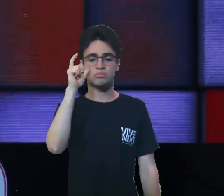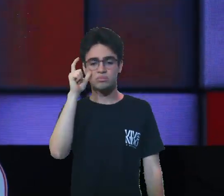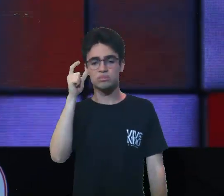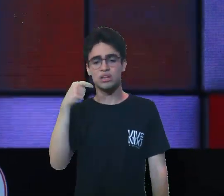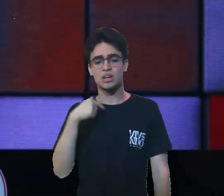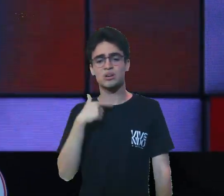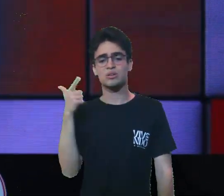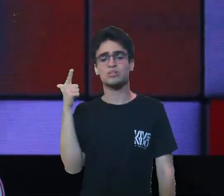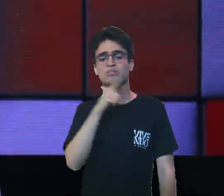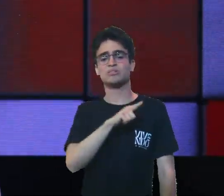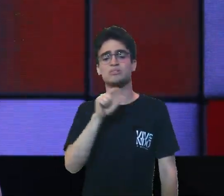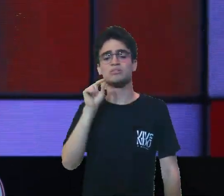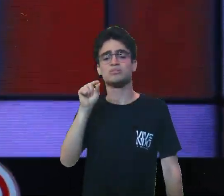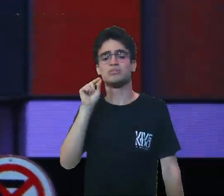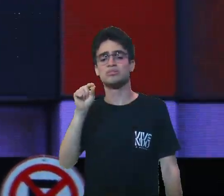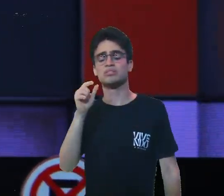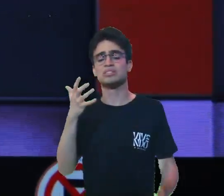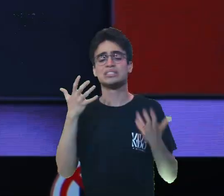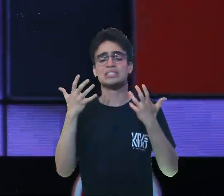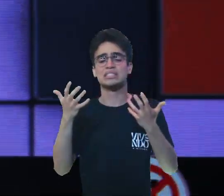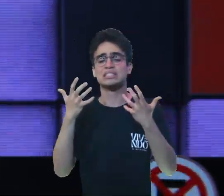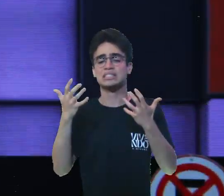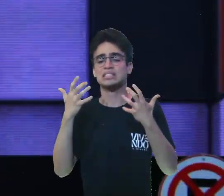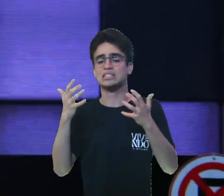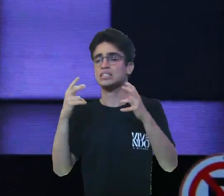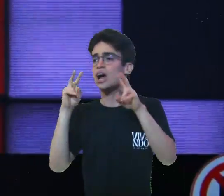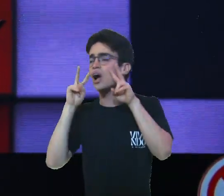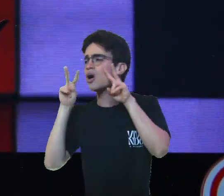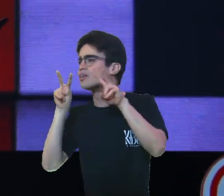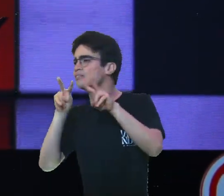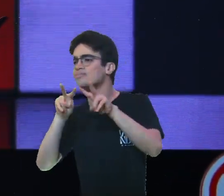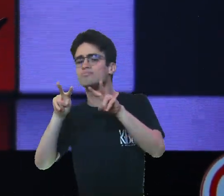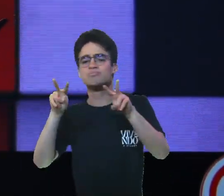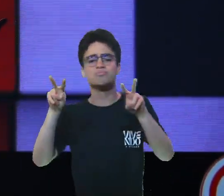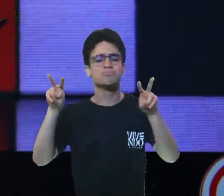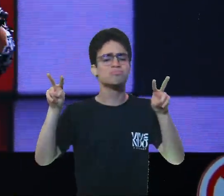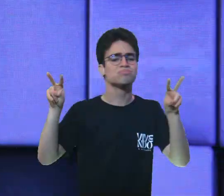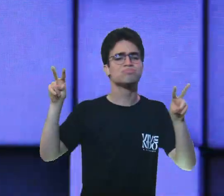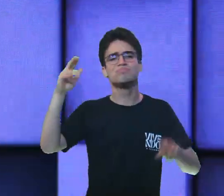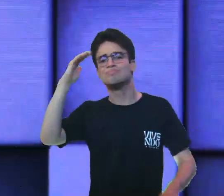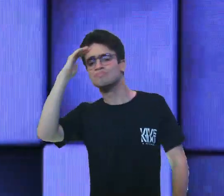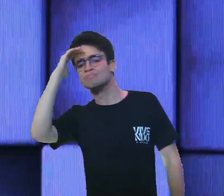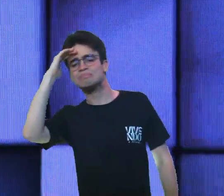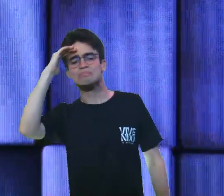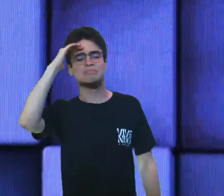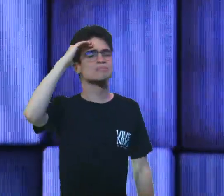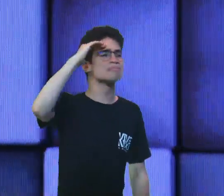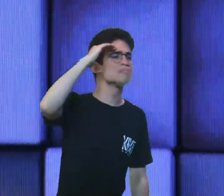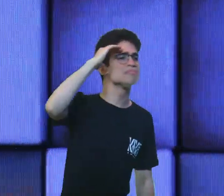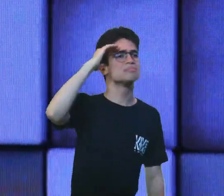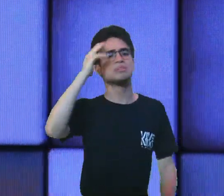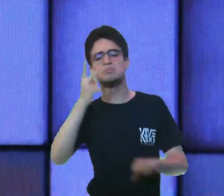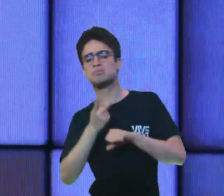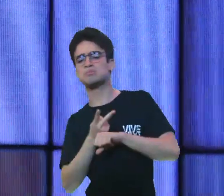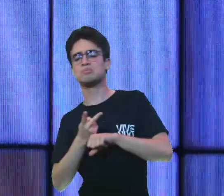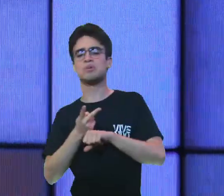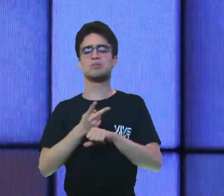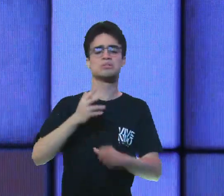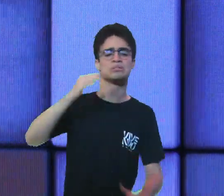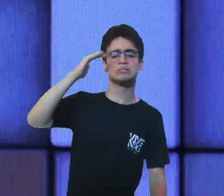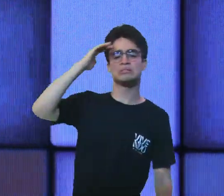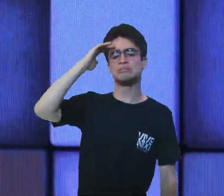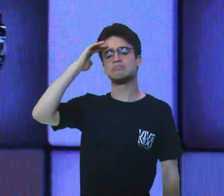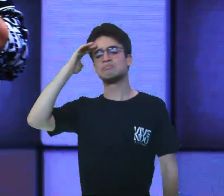pés para encontrar na margem aqueles 2 homens E quando ele ergue os